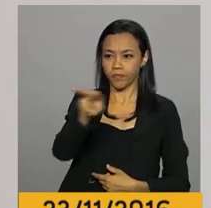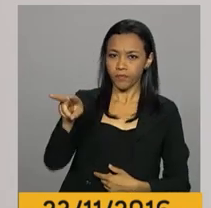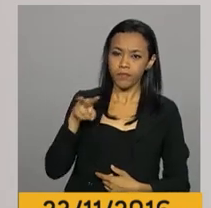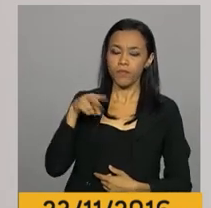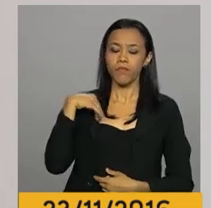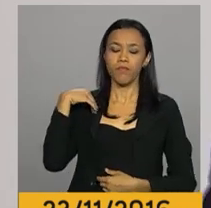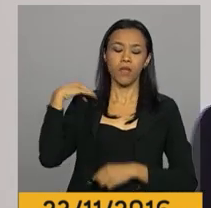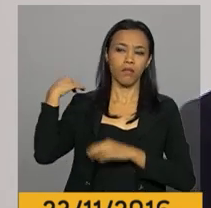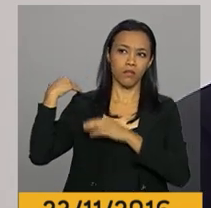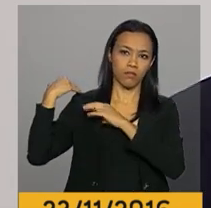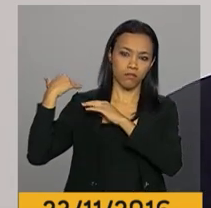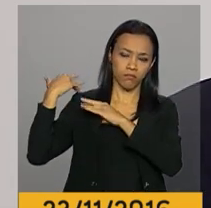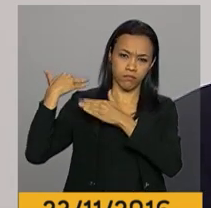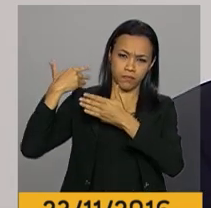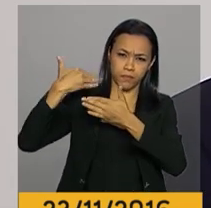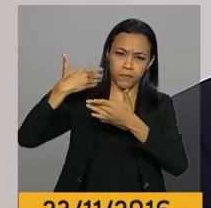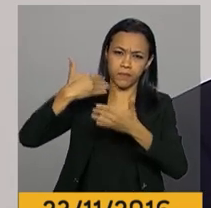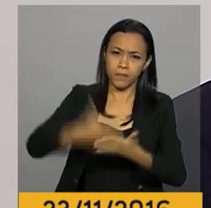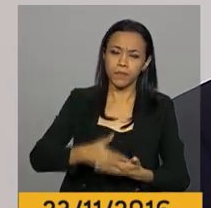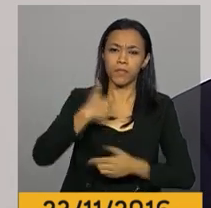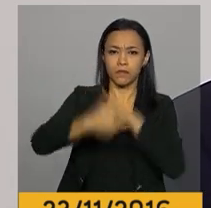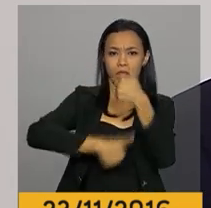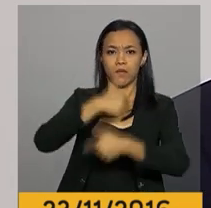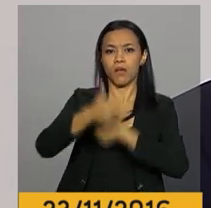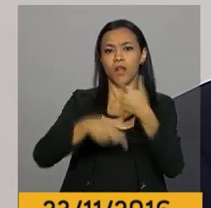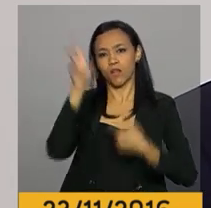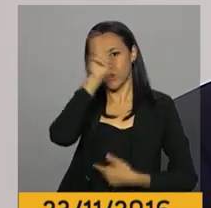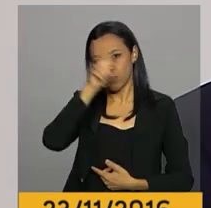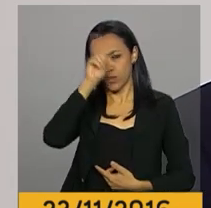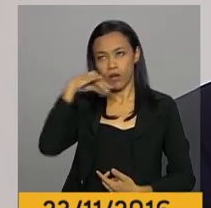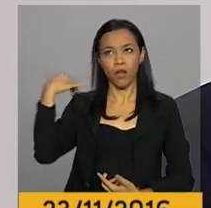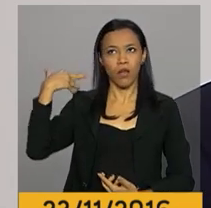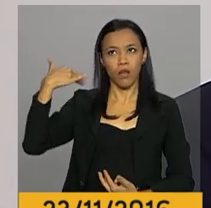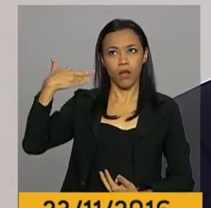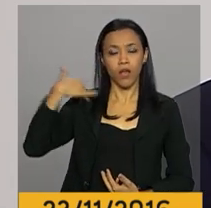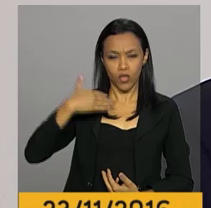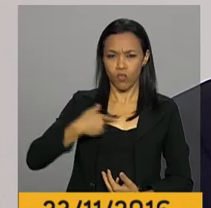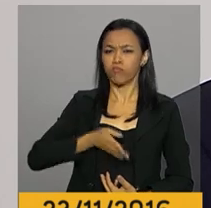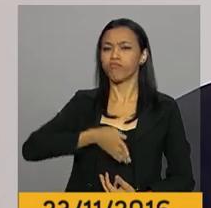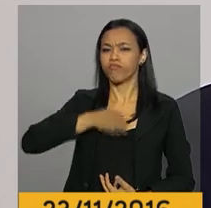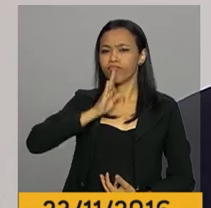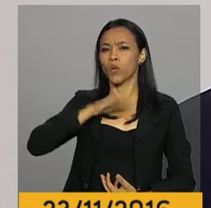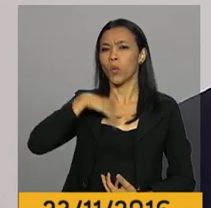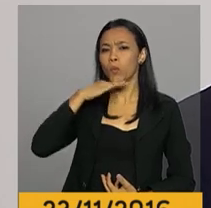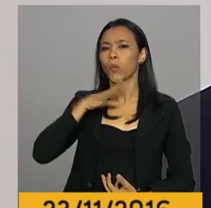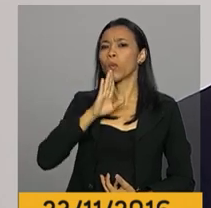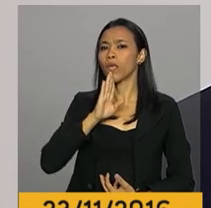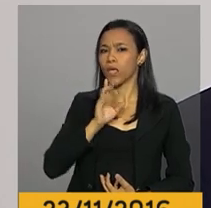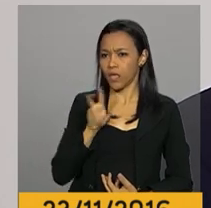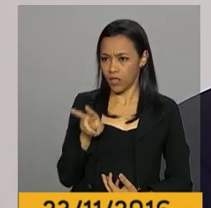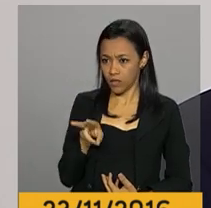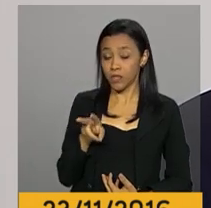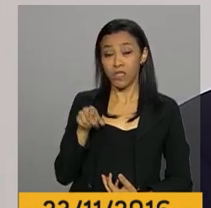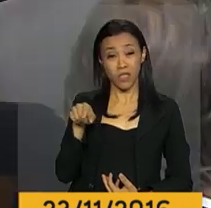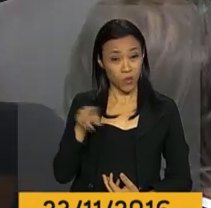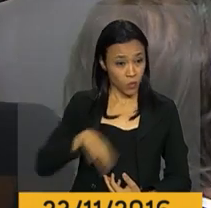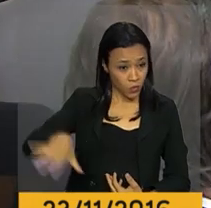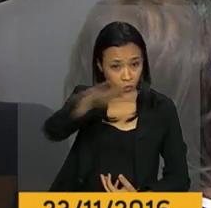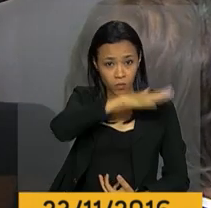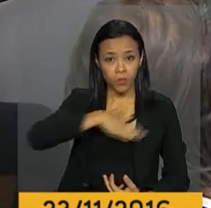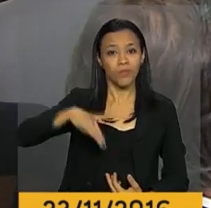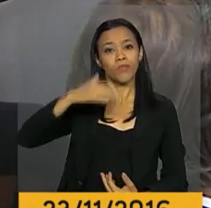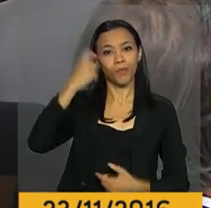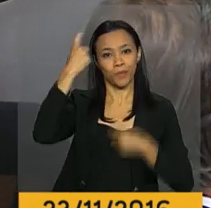histórica que de muitos acompanhei estão todos preocupados com o brasil